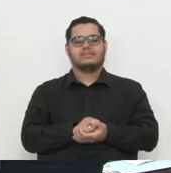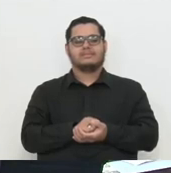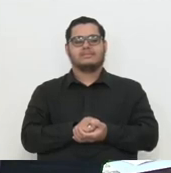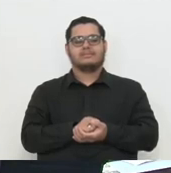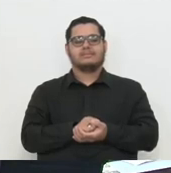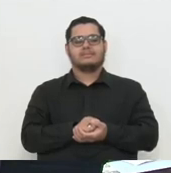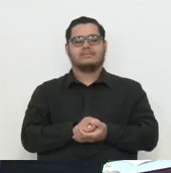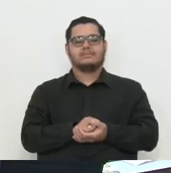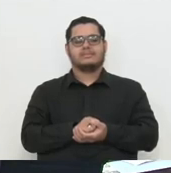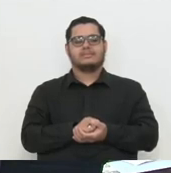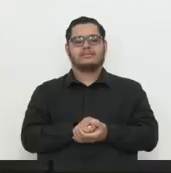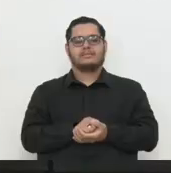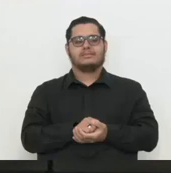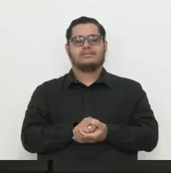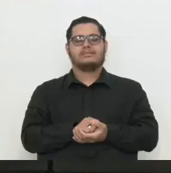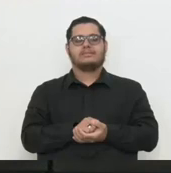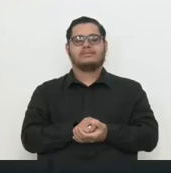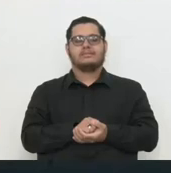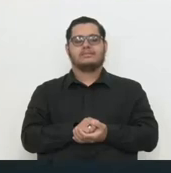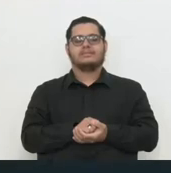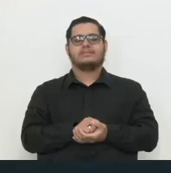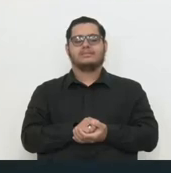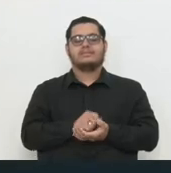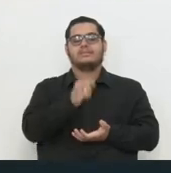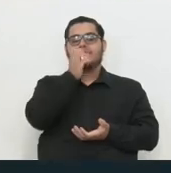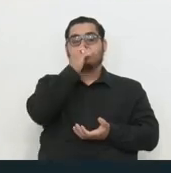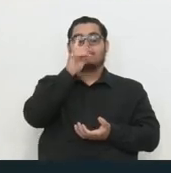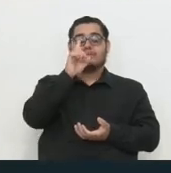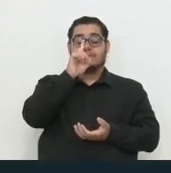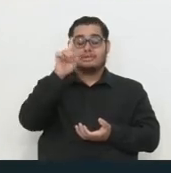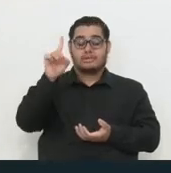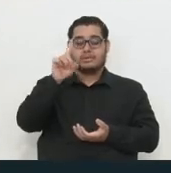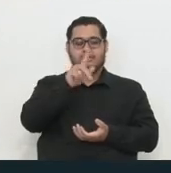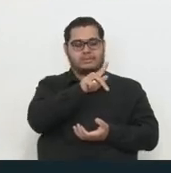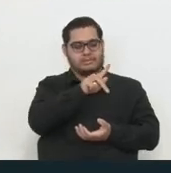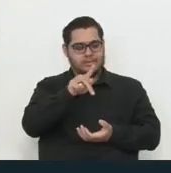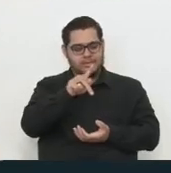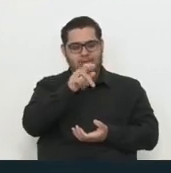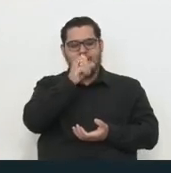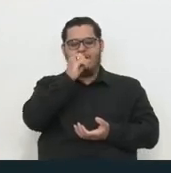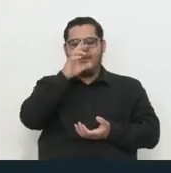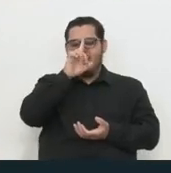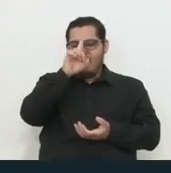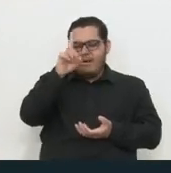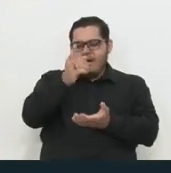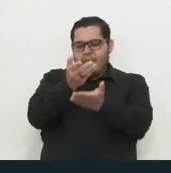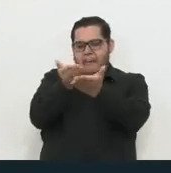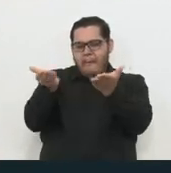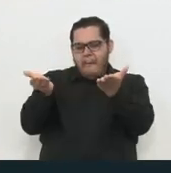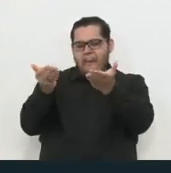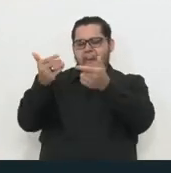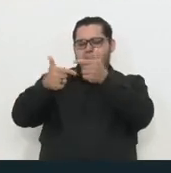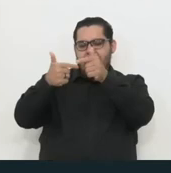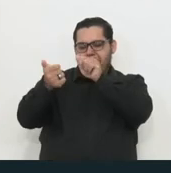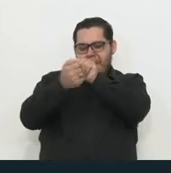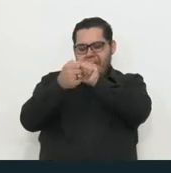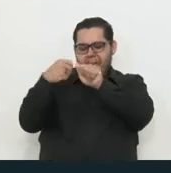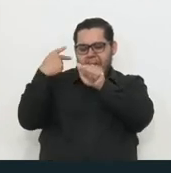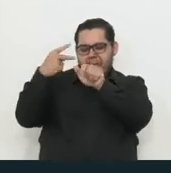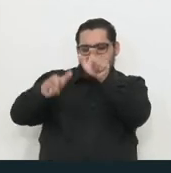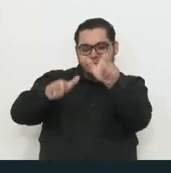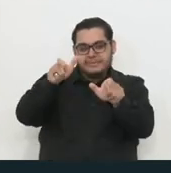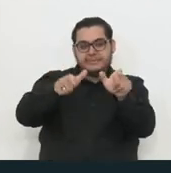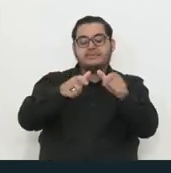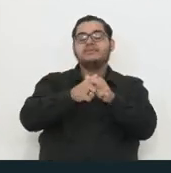Bom dia presidente Bom dia os novos pares vereadoras ao público que nos